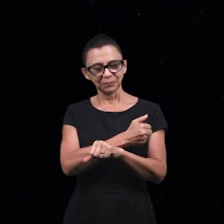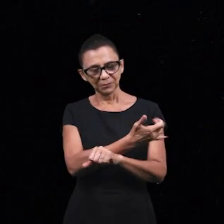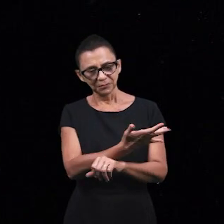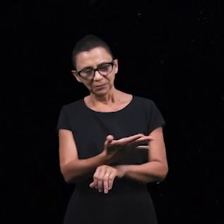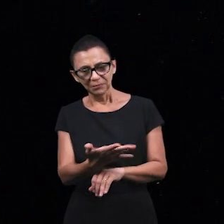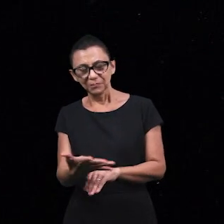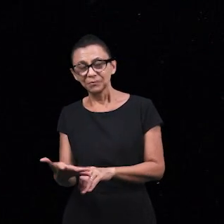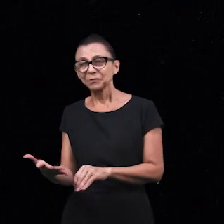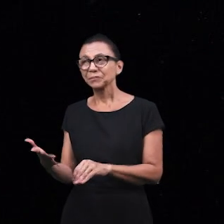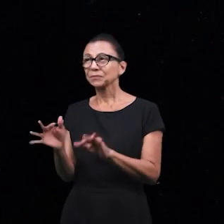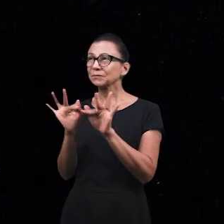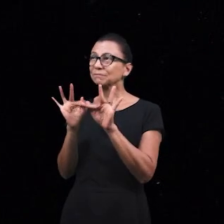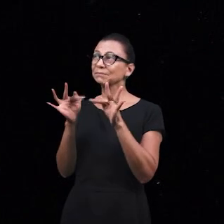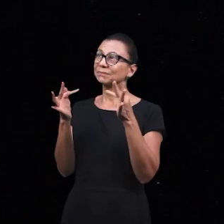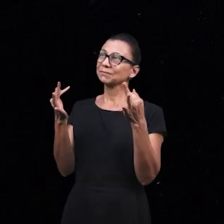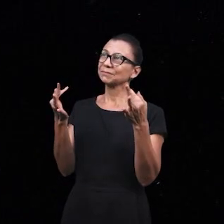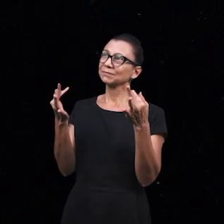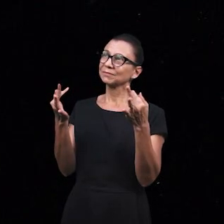jardim.